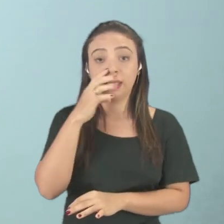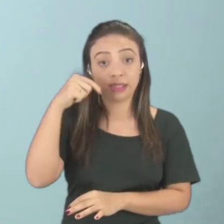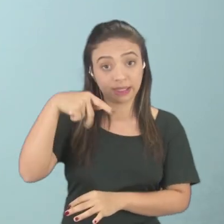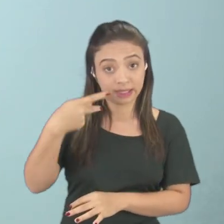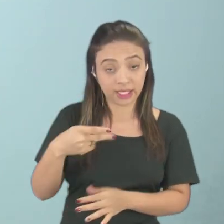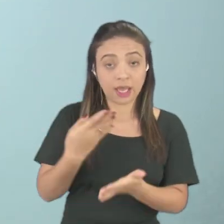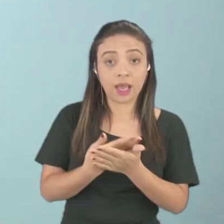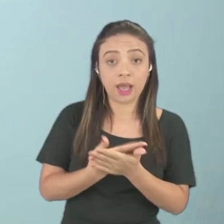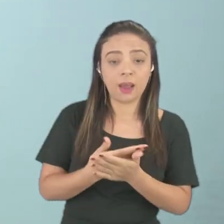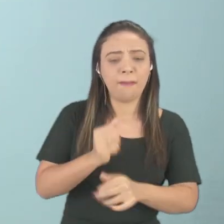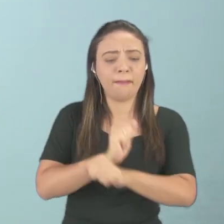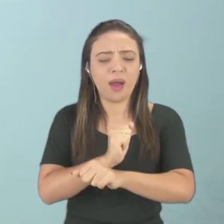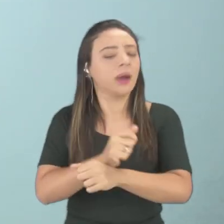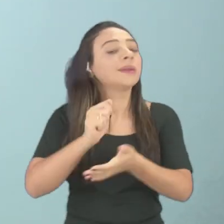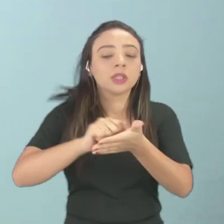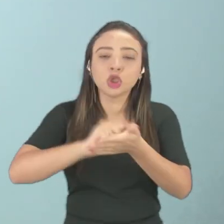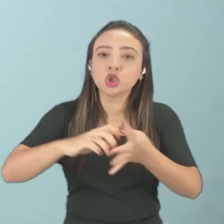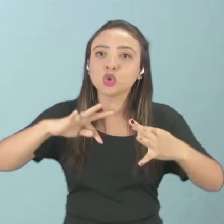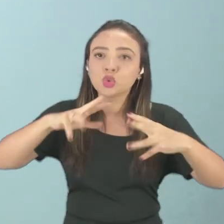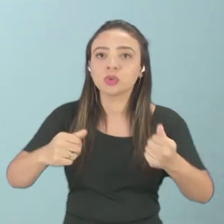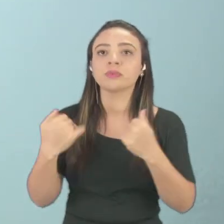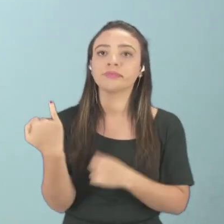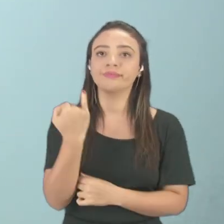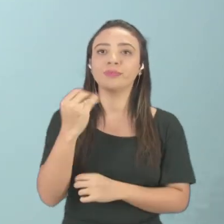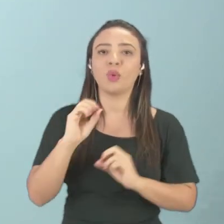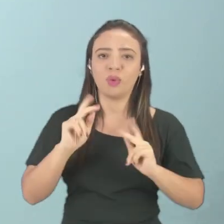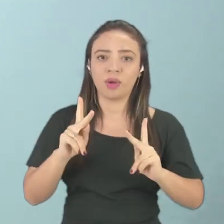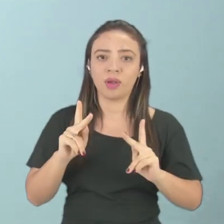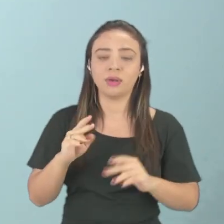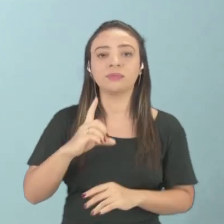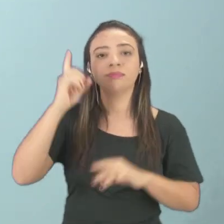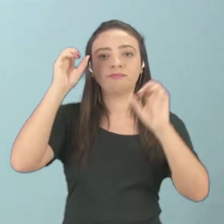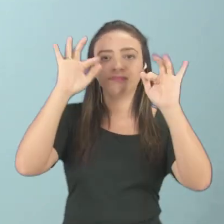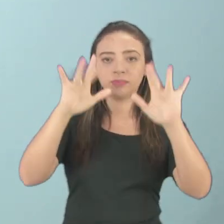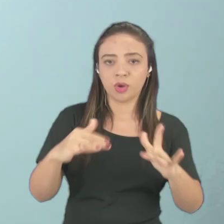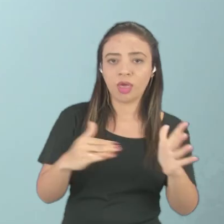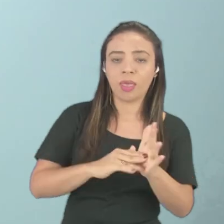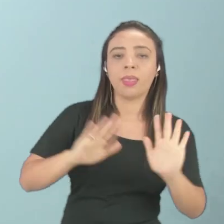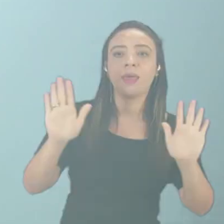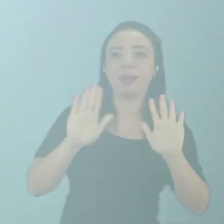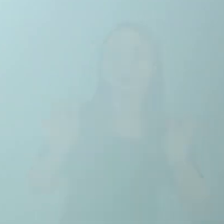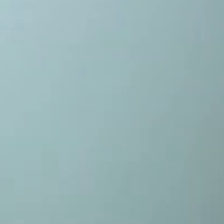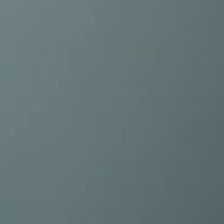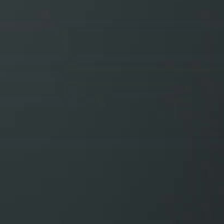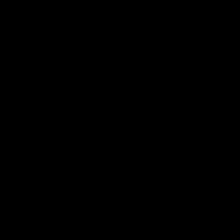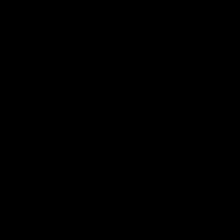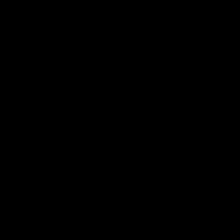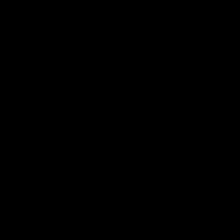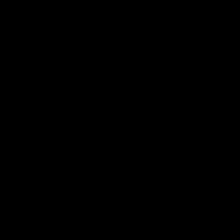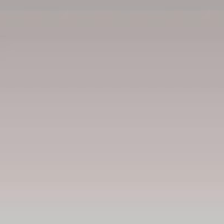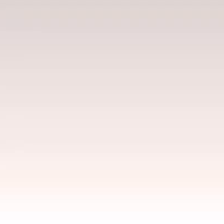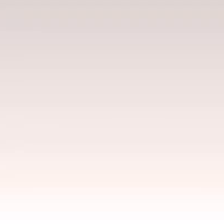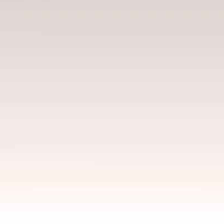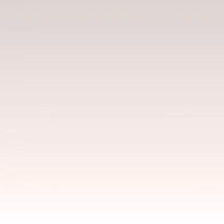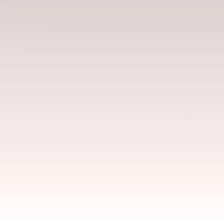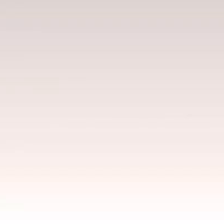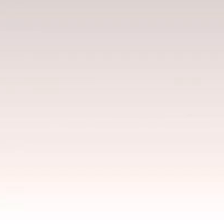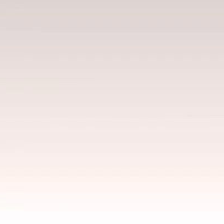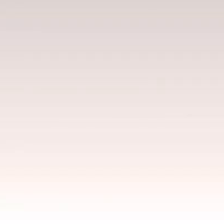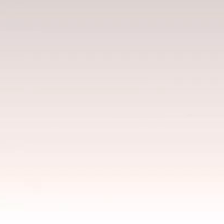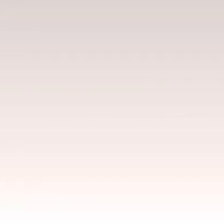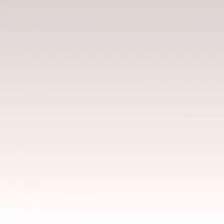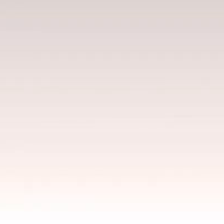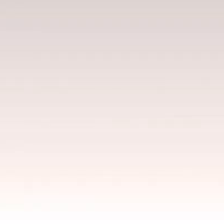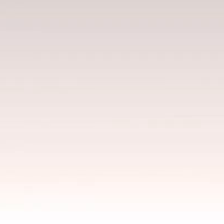revejam essa aula pausem a nossa em tudo aquilo que é necessário e fiquem com Deus e até a próxima aula E aí